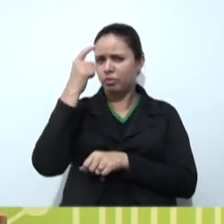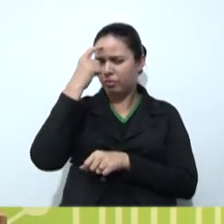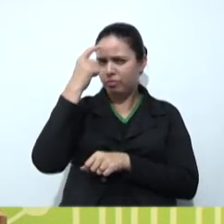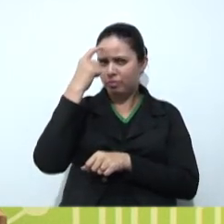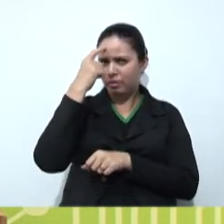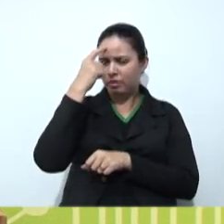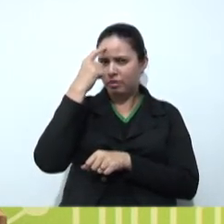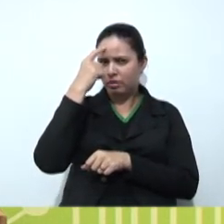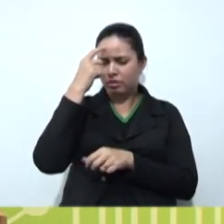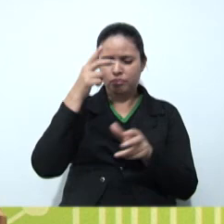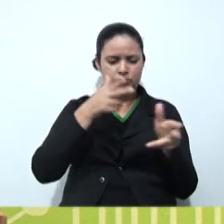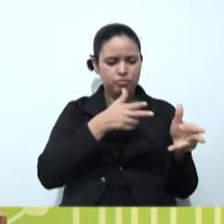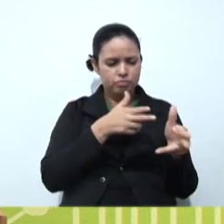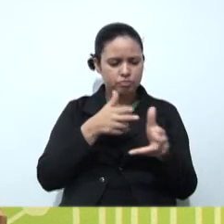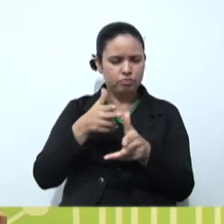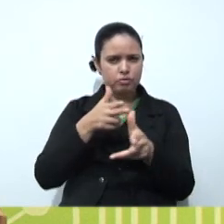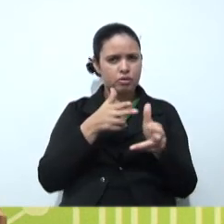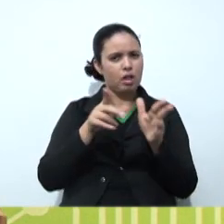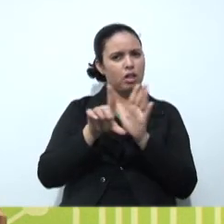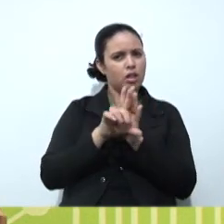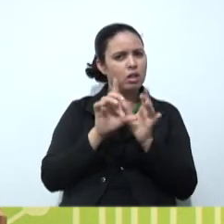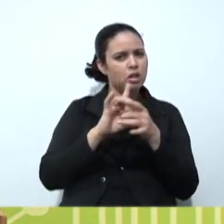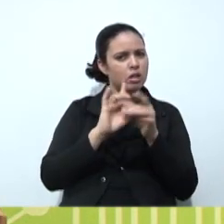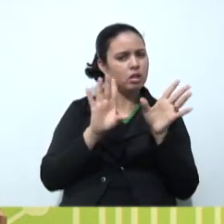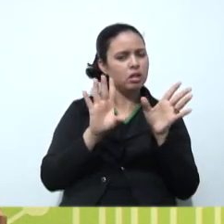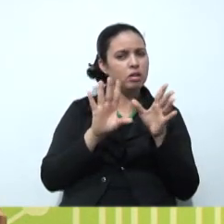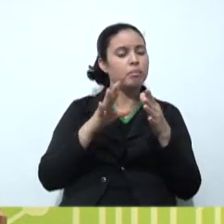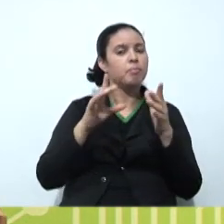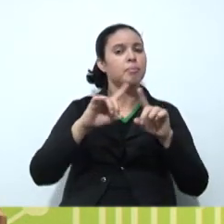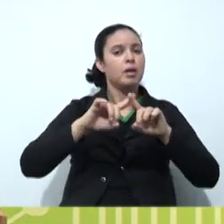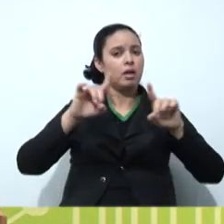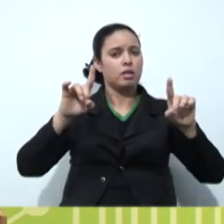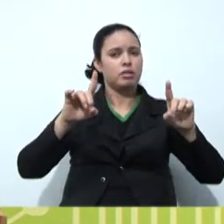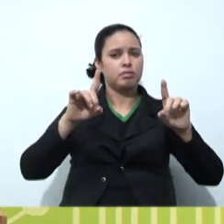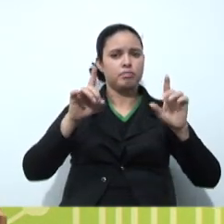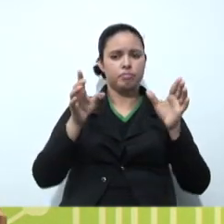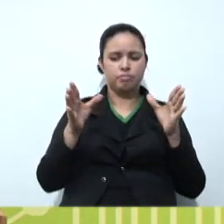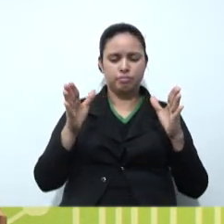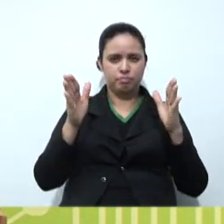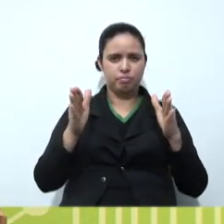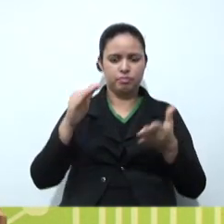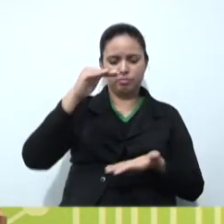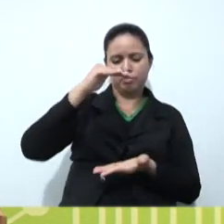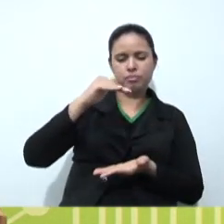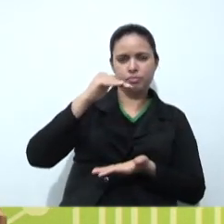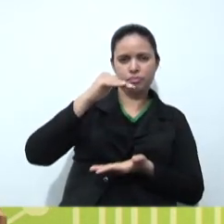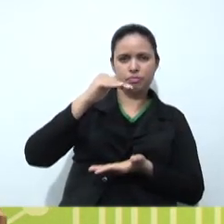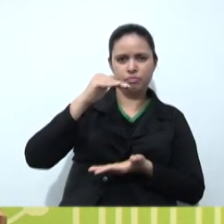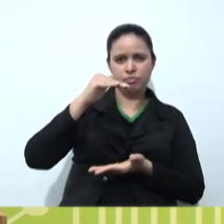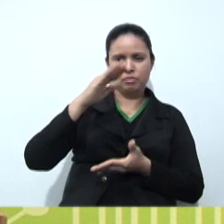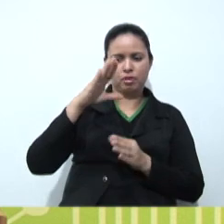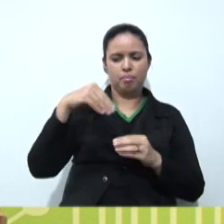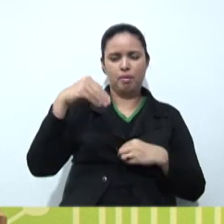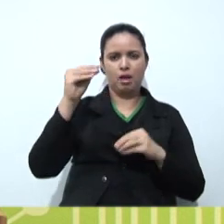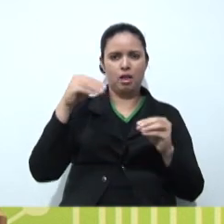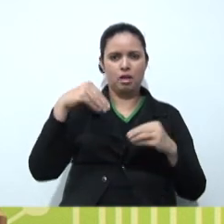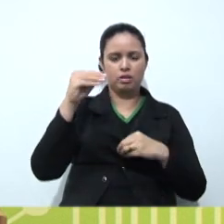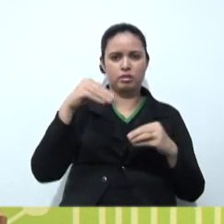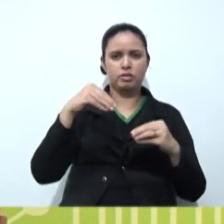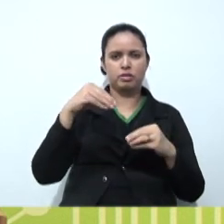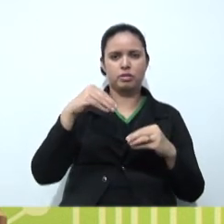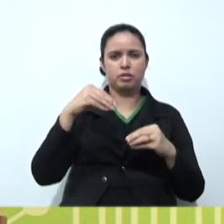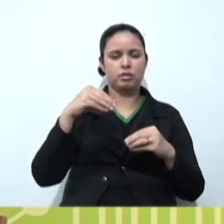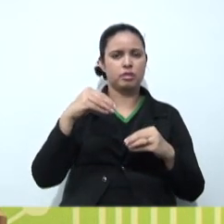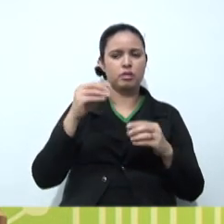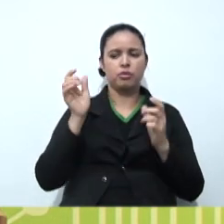agrotóxico é legal? Ele é legal. Porém, a embalagem, o descarte dessa embalagem na natureza, ele vai causar prejuízos muito